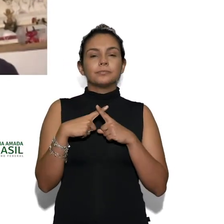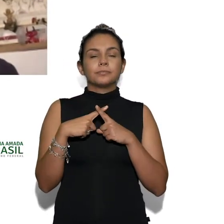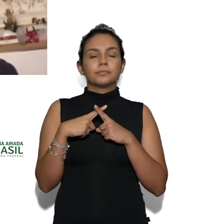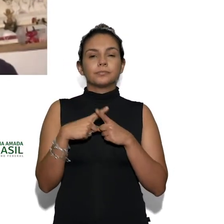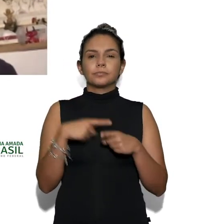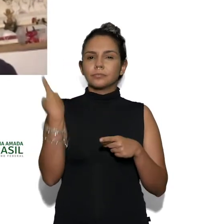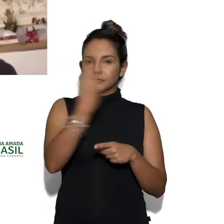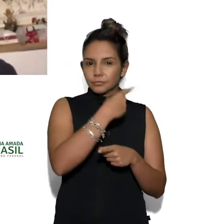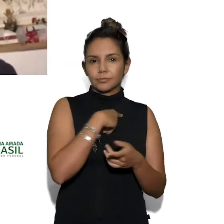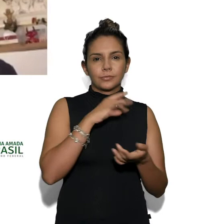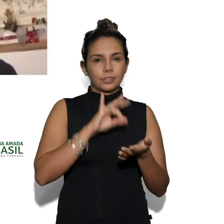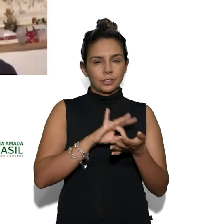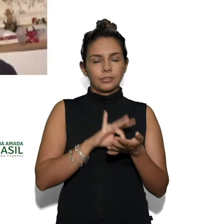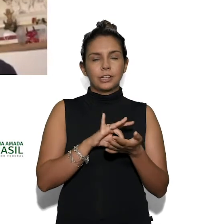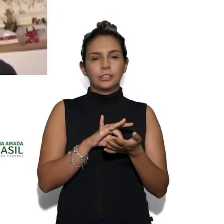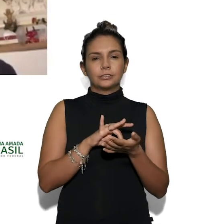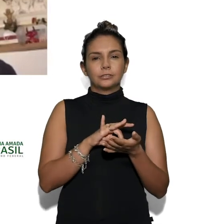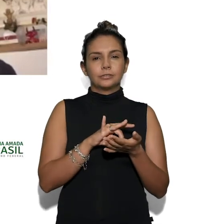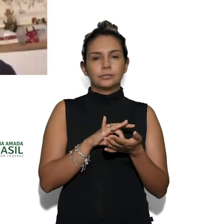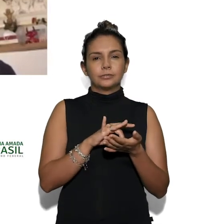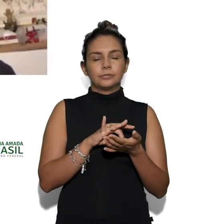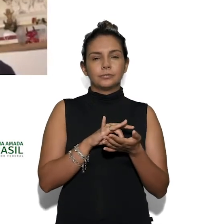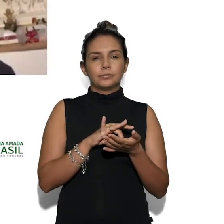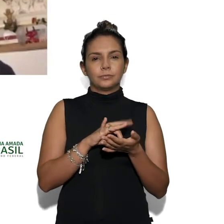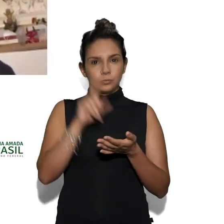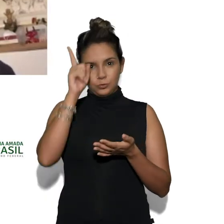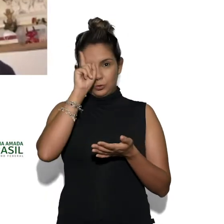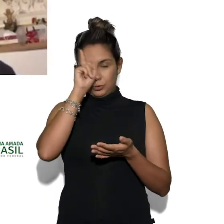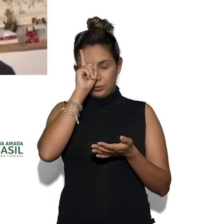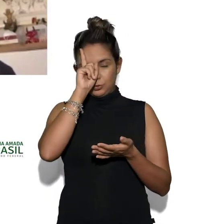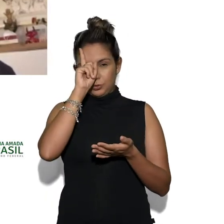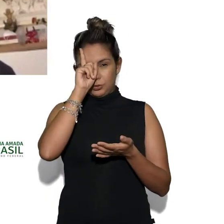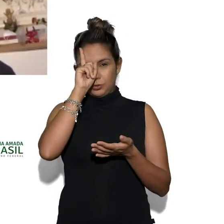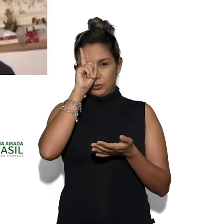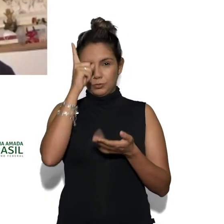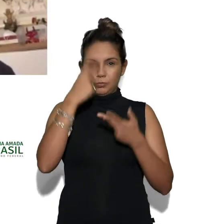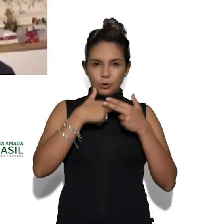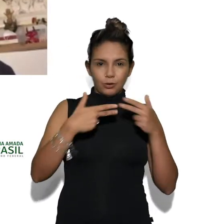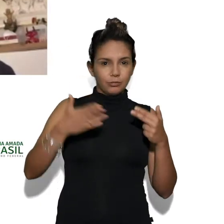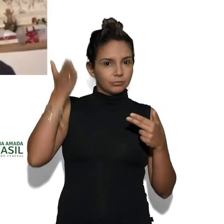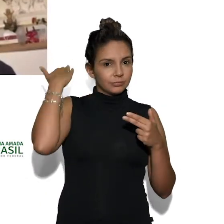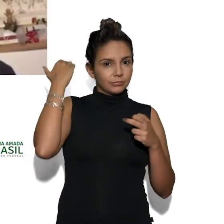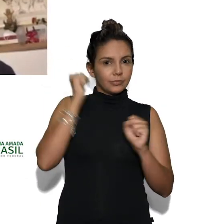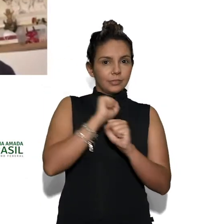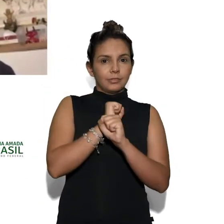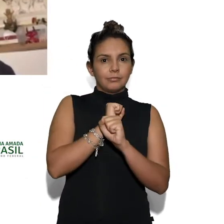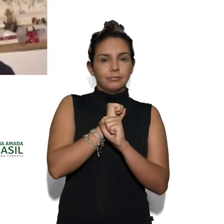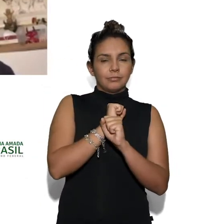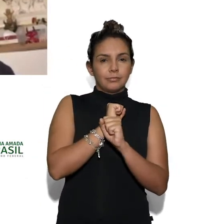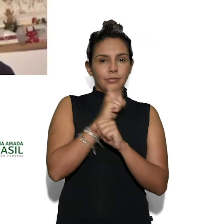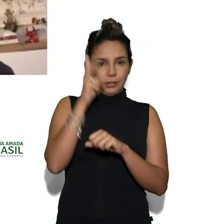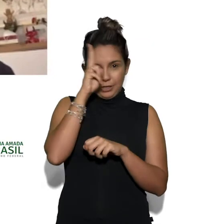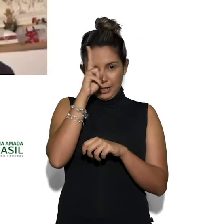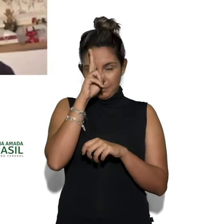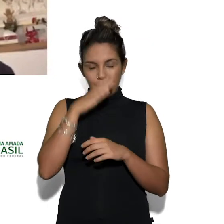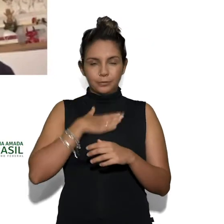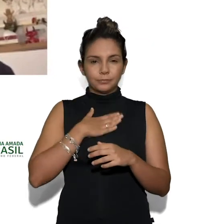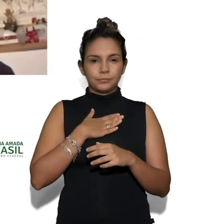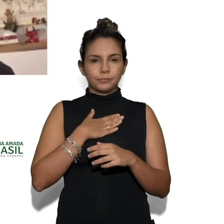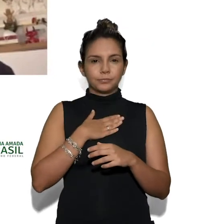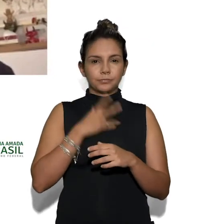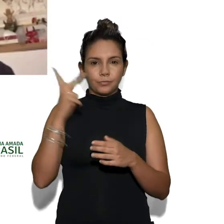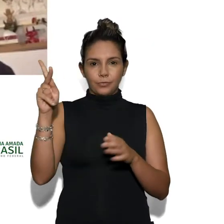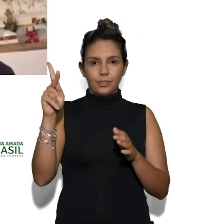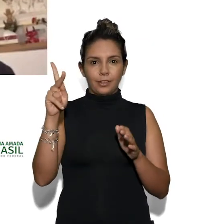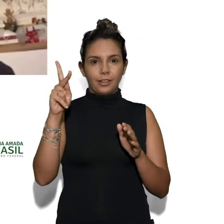a gente realmente, no cotidiano da gente, era uma coisa tão absurda, e eu me lembro muito bem da sua